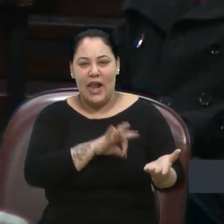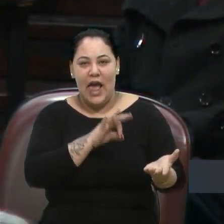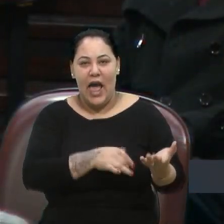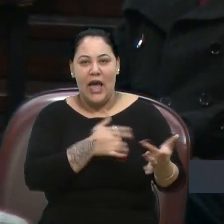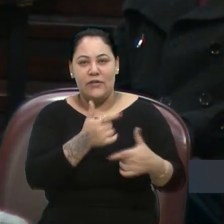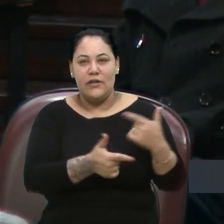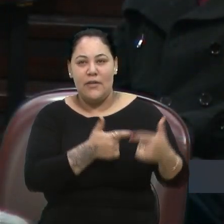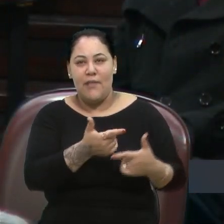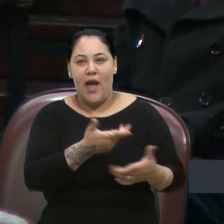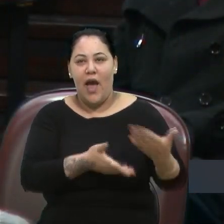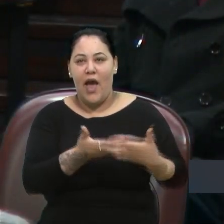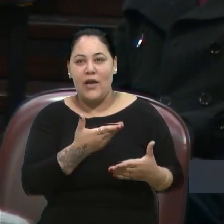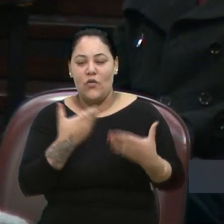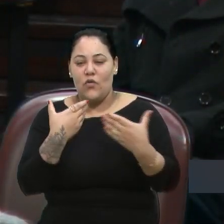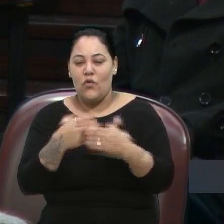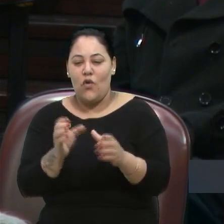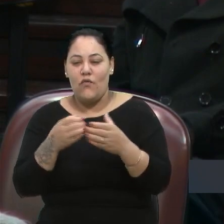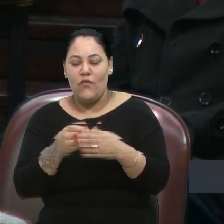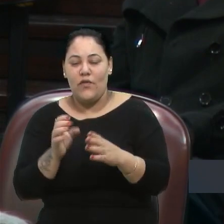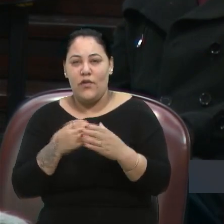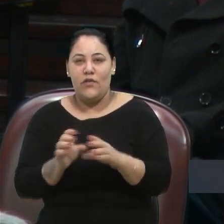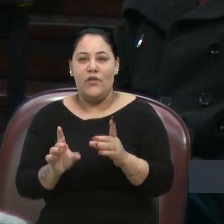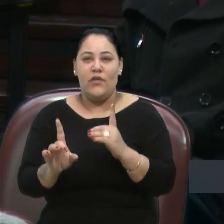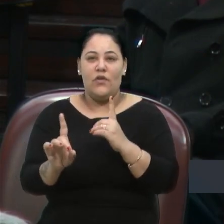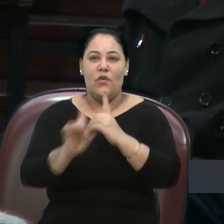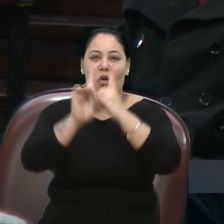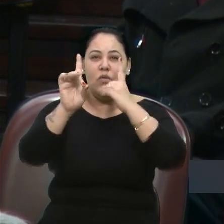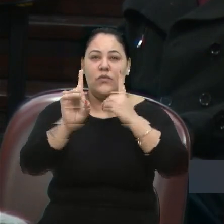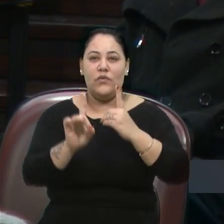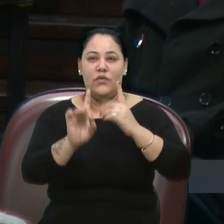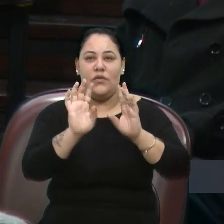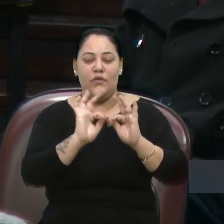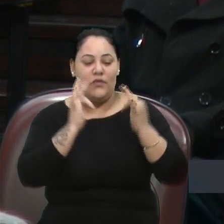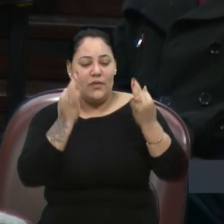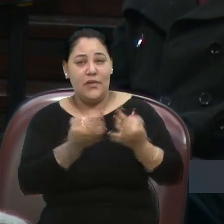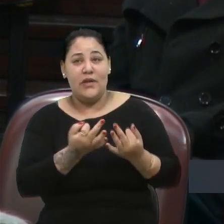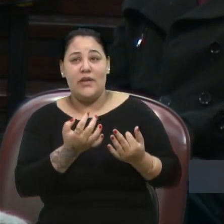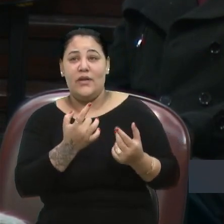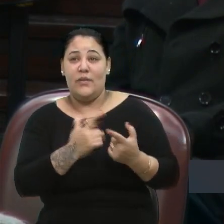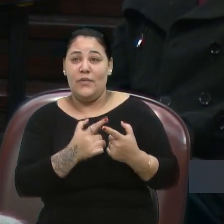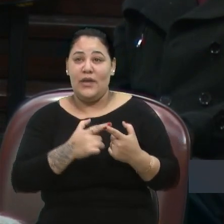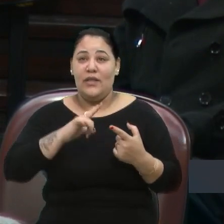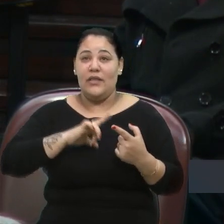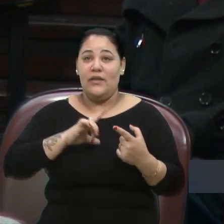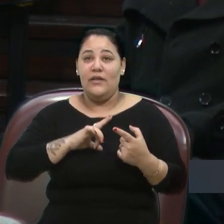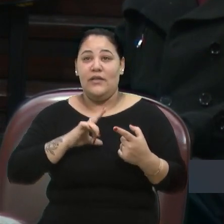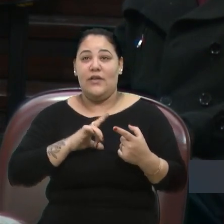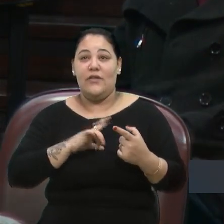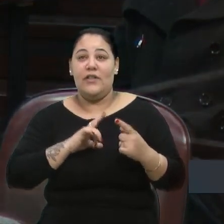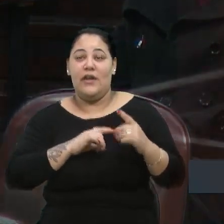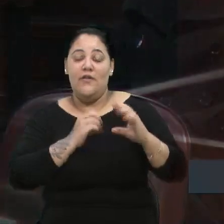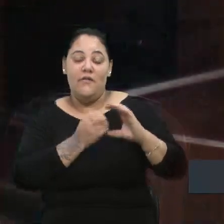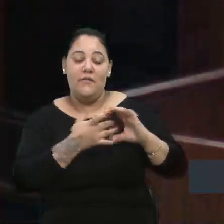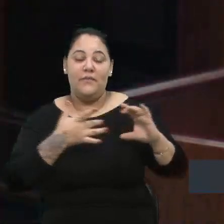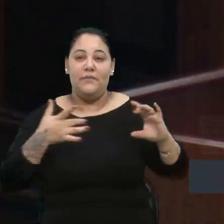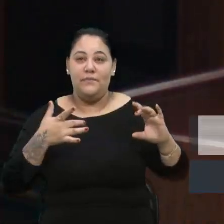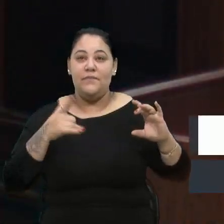de convívio, de encontro, de família, porque tem essa característica, é uma